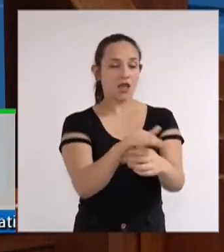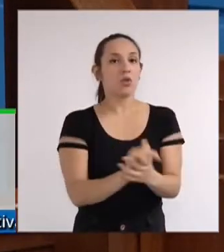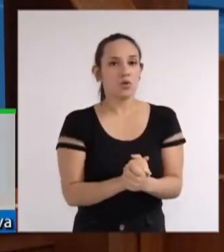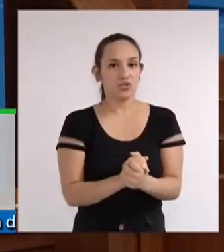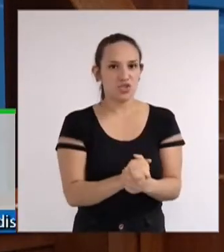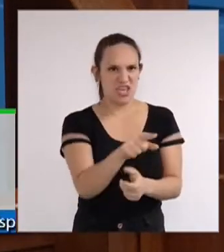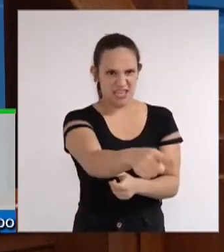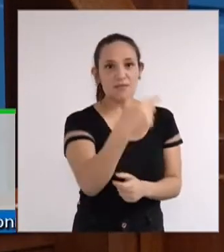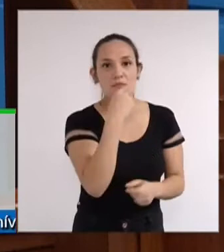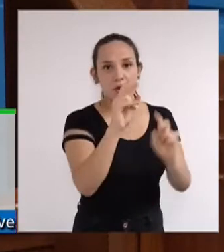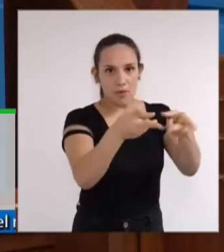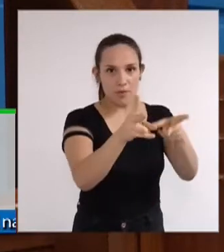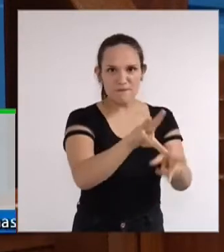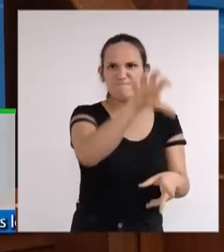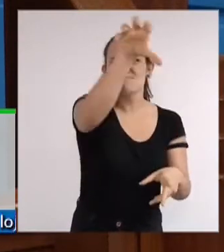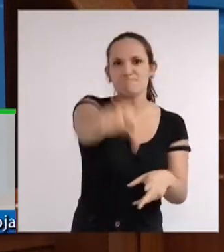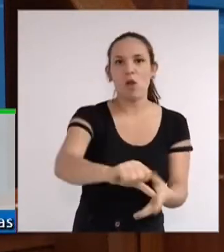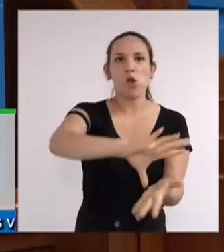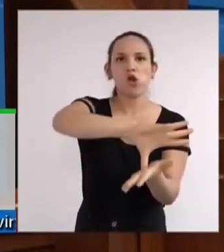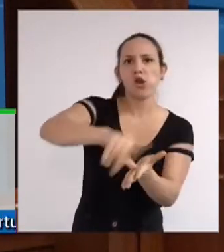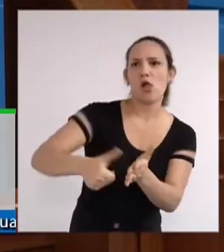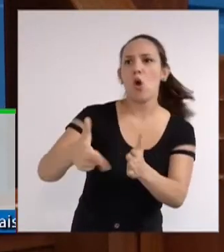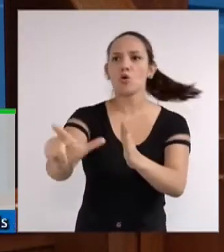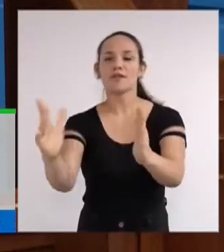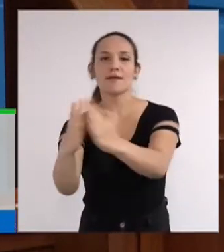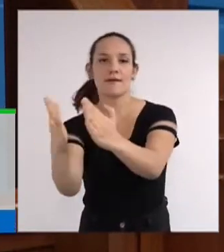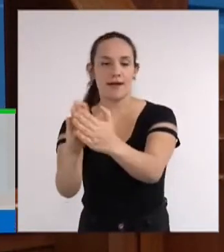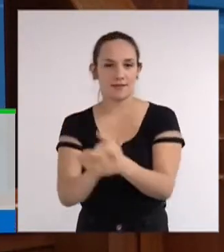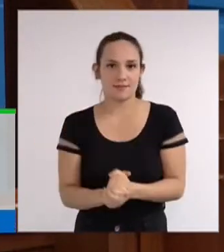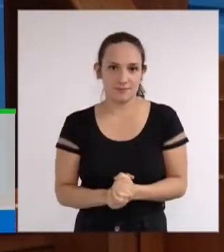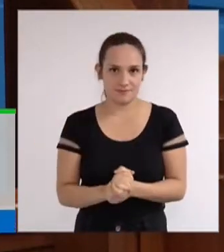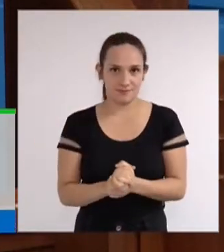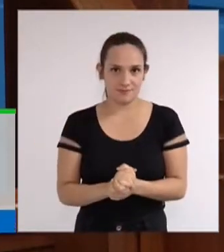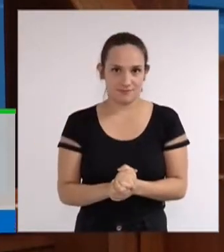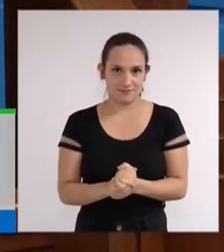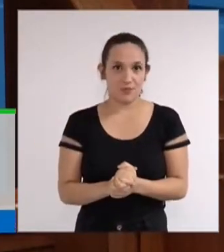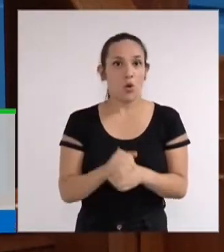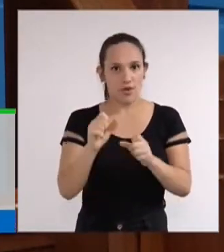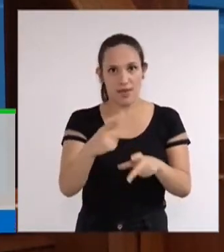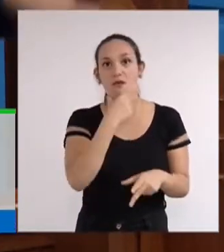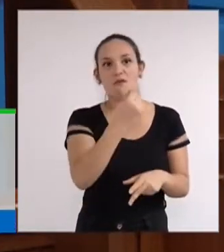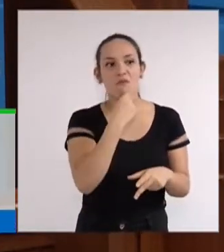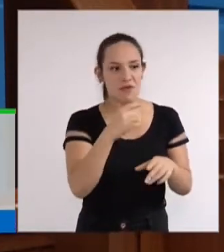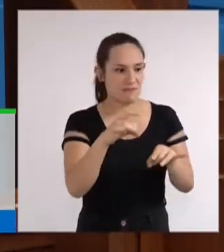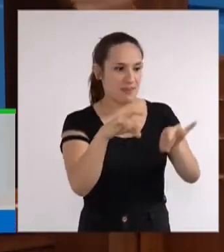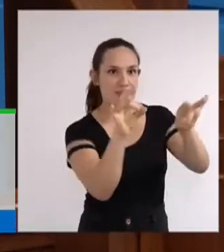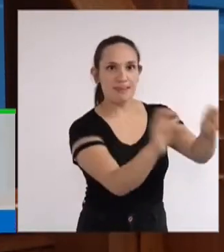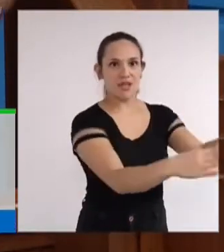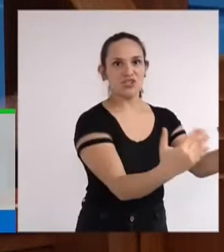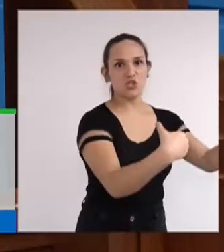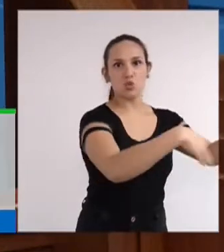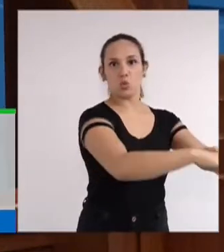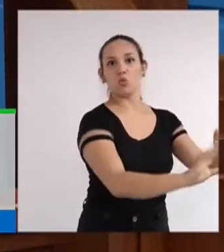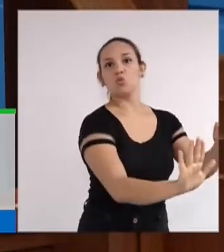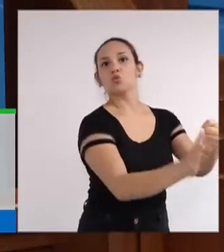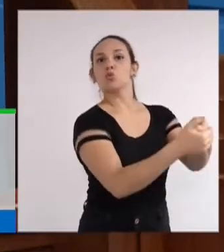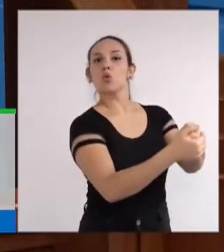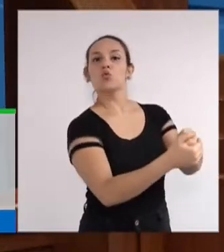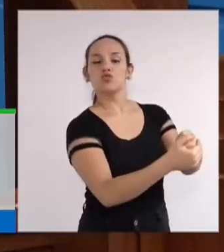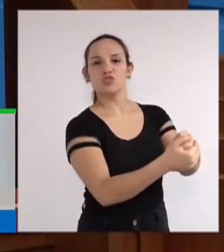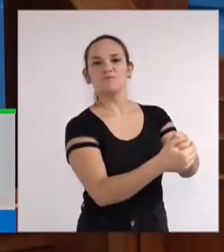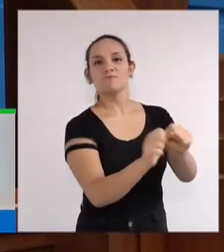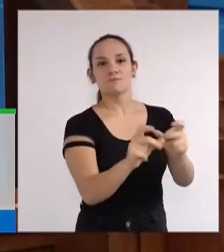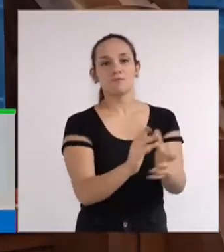Silf, leva os objetos para a casa dele. No dia seguinte, depois que o assalto foi concluído e os bens foram